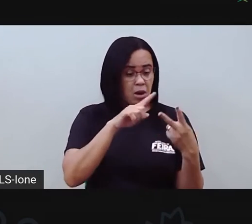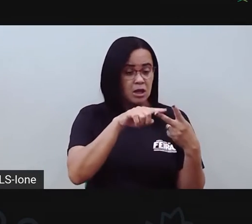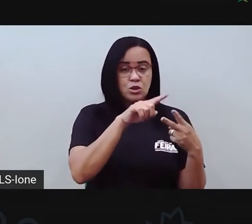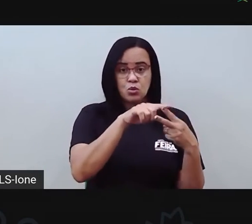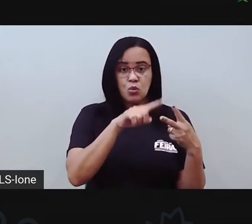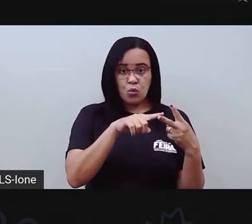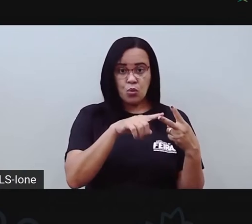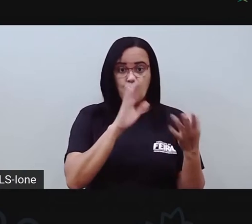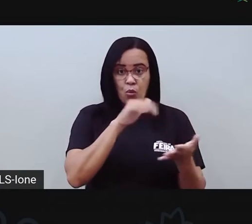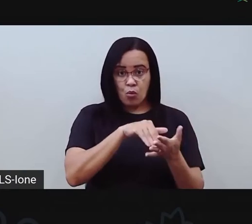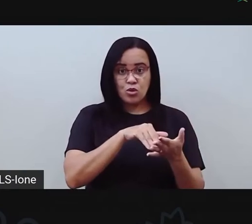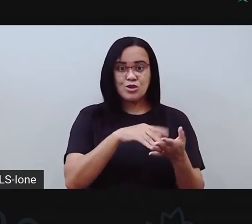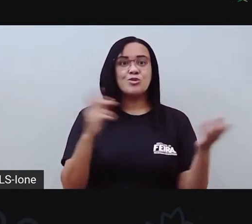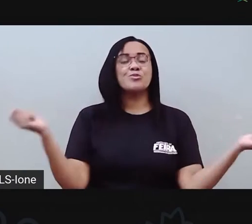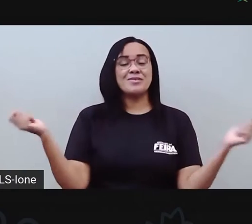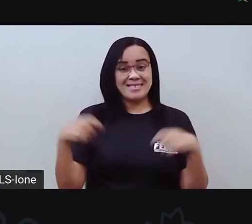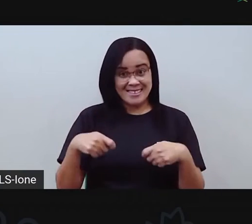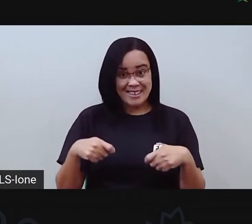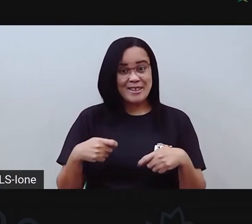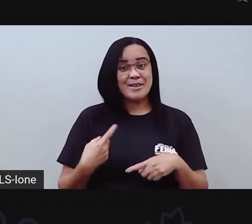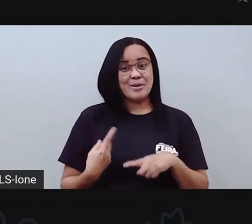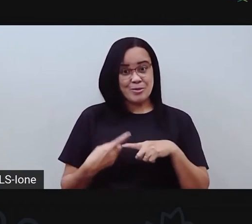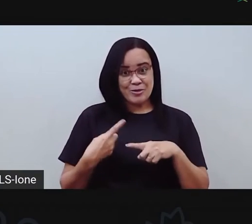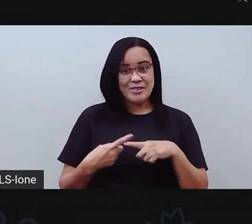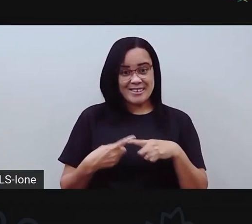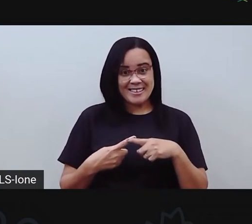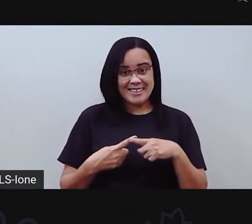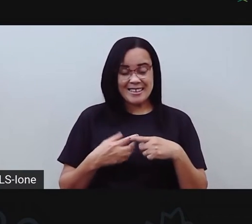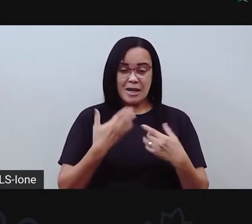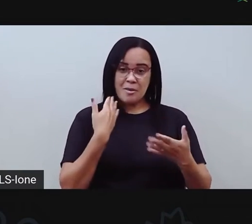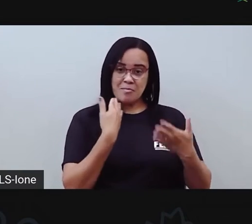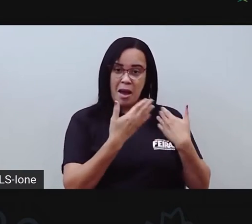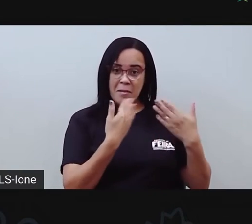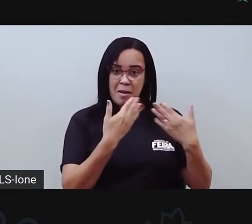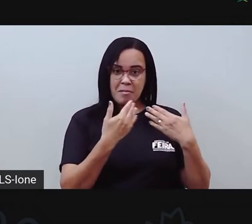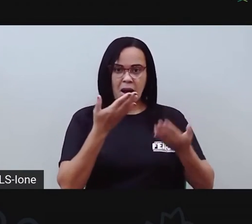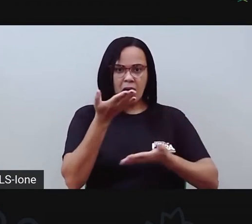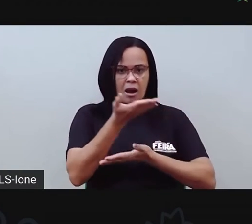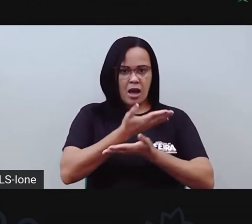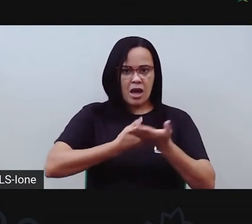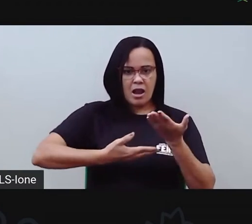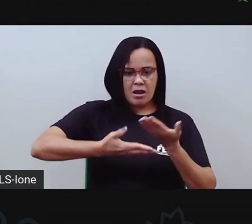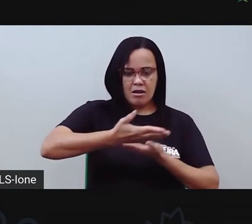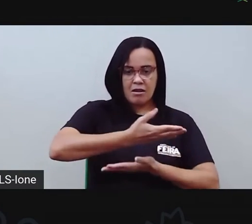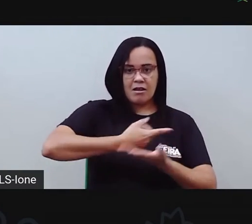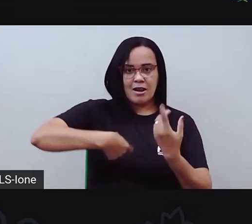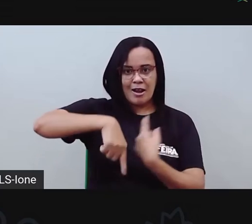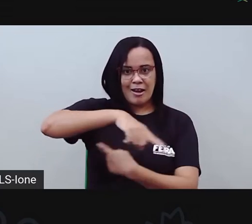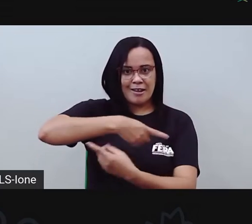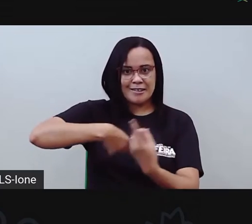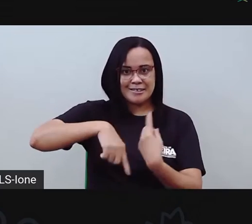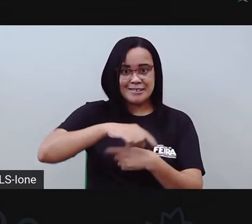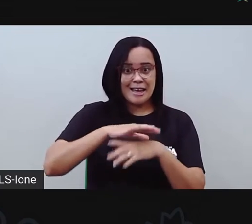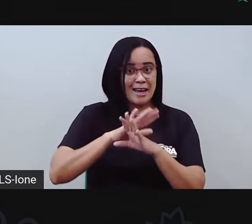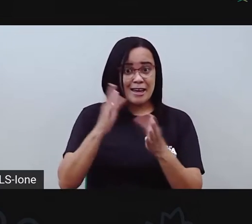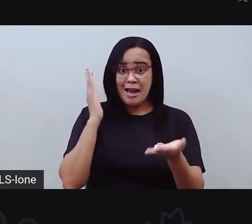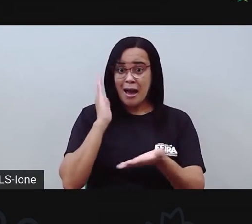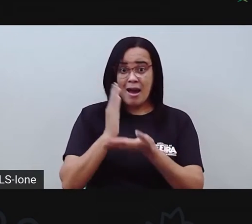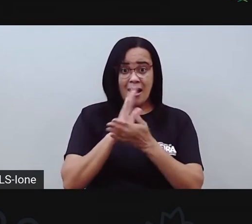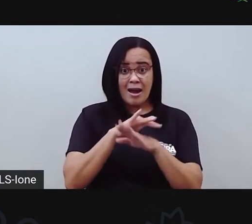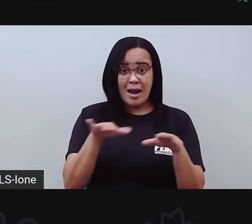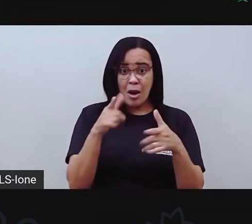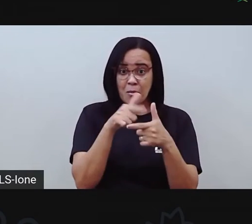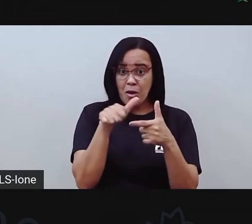né? Eles buscaram outra forma de se relacionar, de resolver o conflito entre eles, né? Que foi buscando